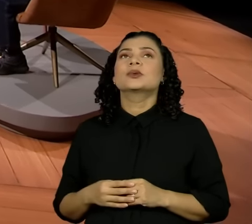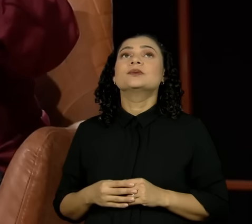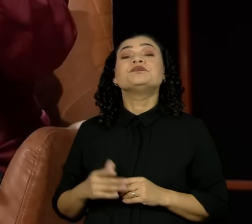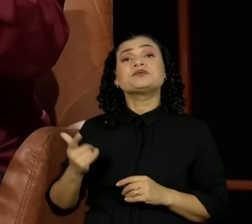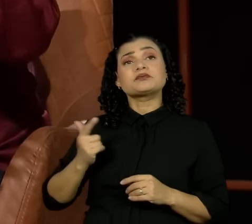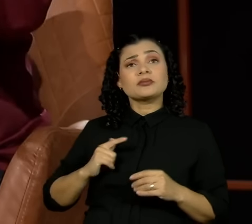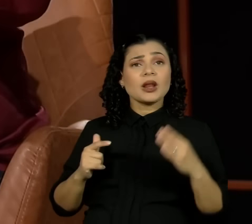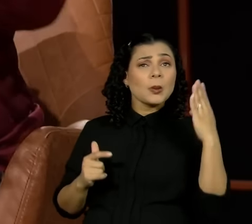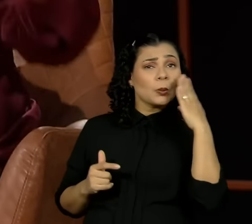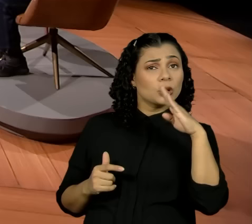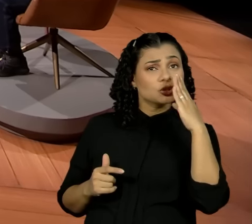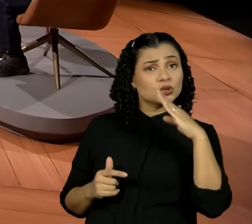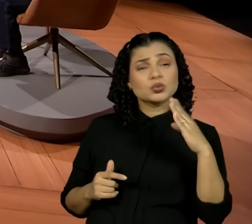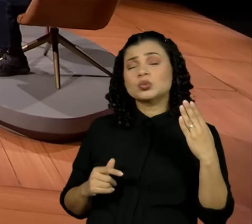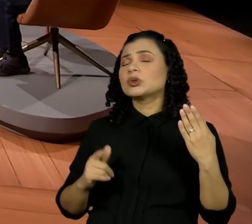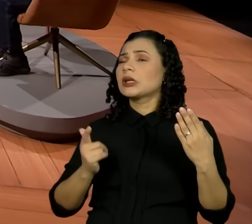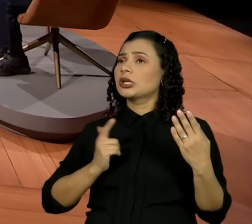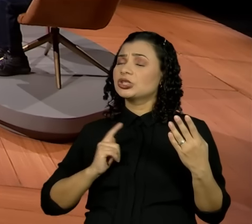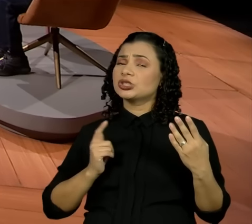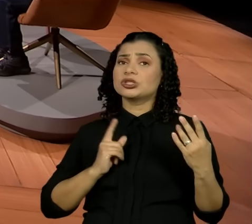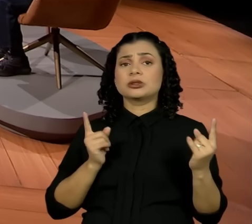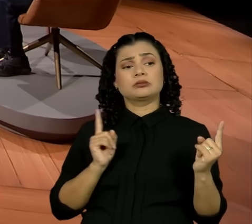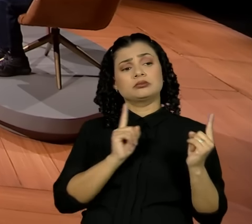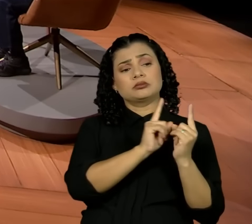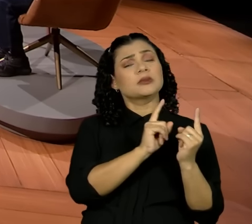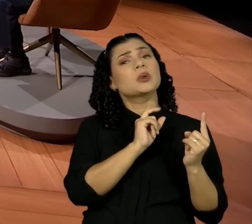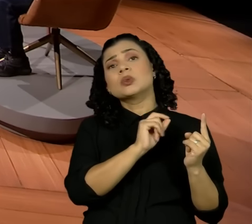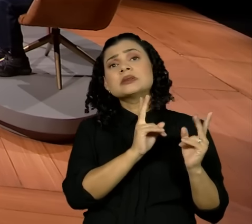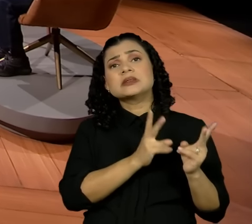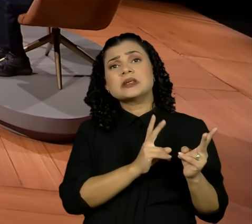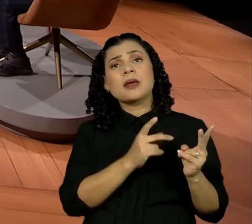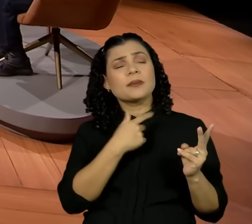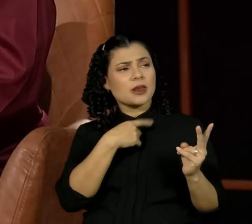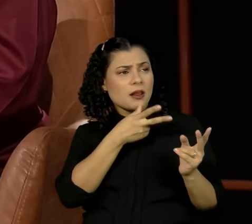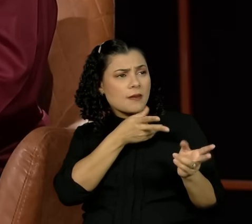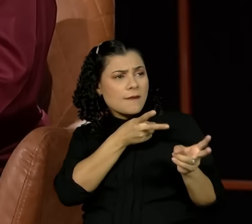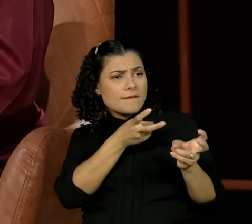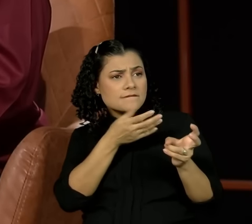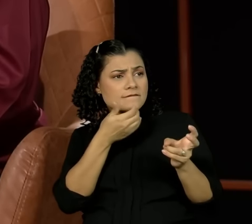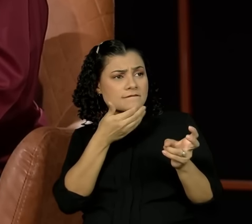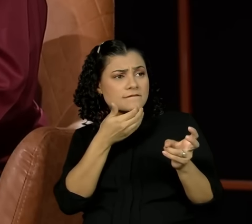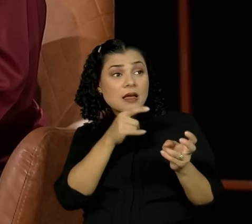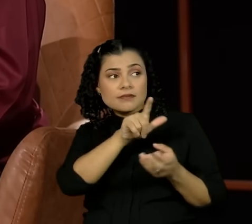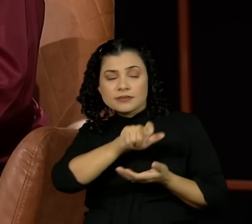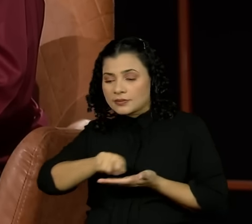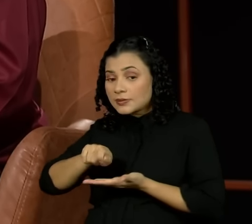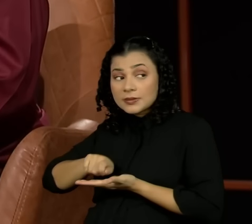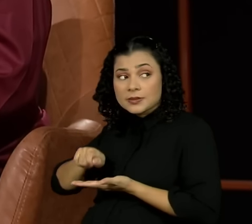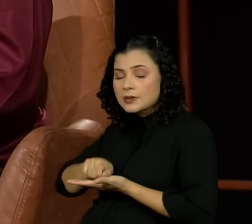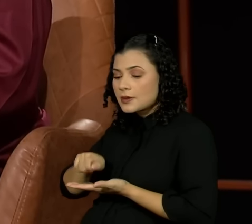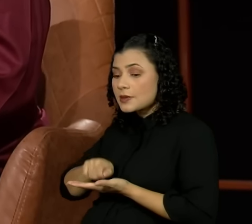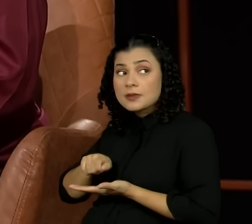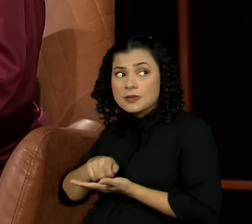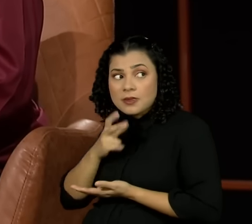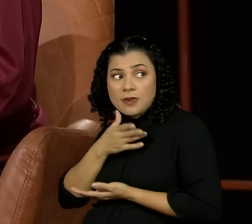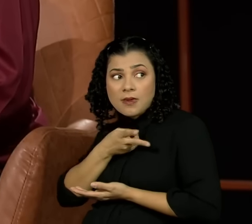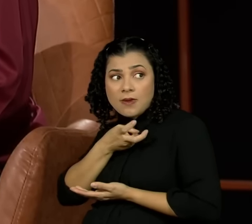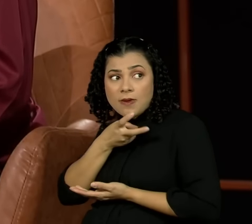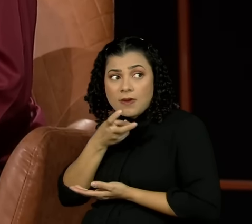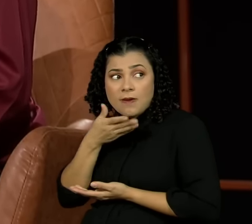cafetão, ele entendia tudo do submundo. E escrevia pelo submundo com um talento, mas com um